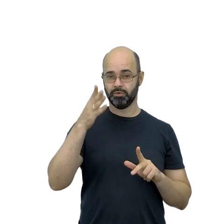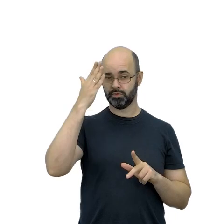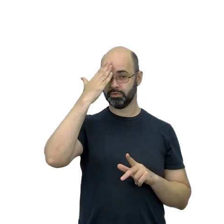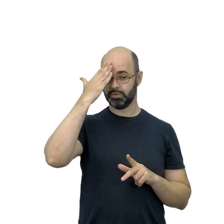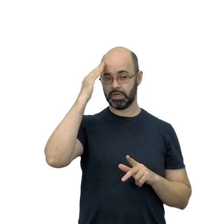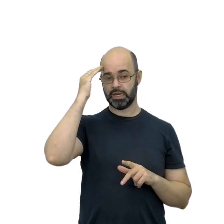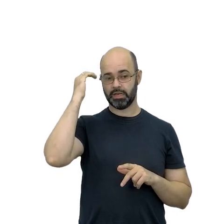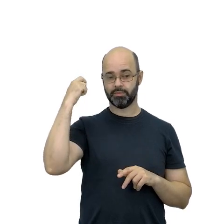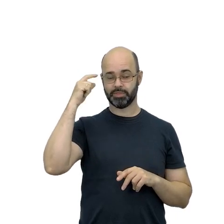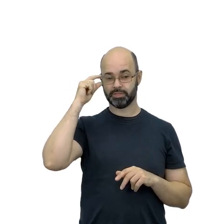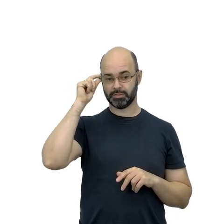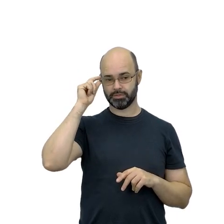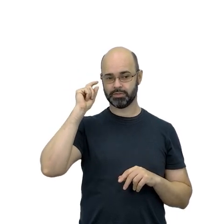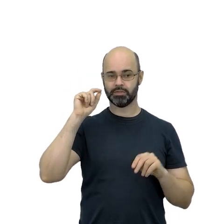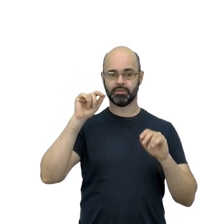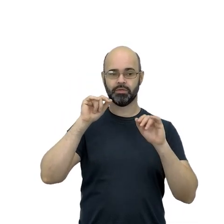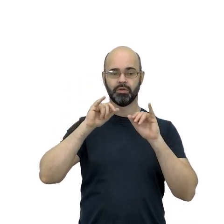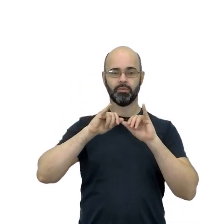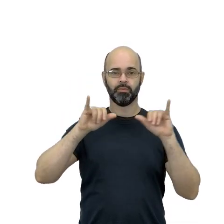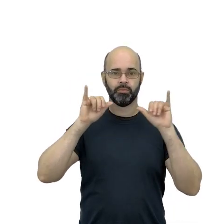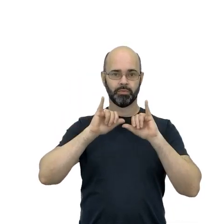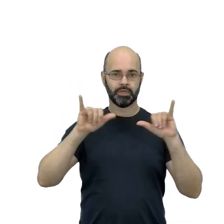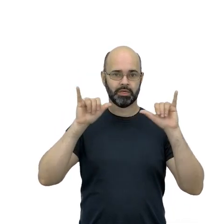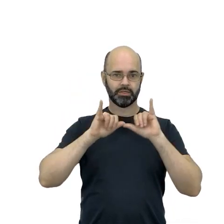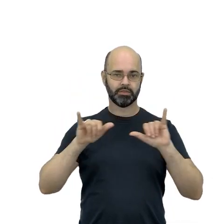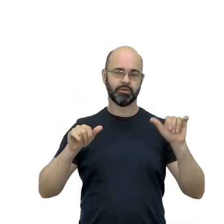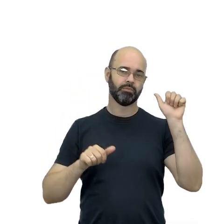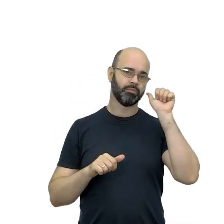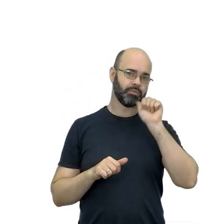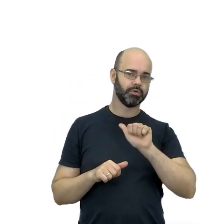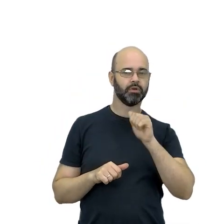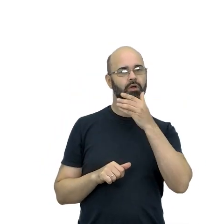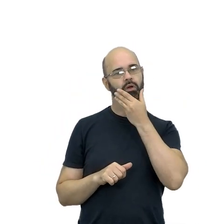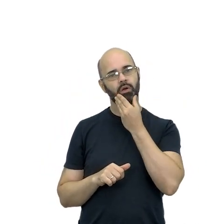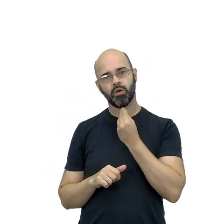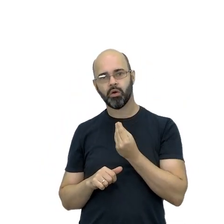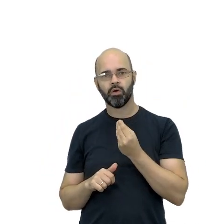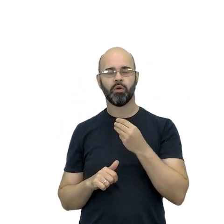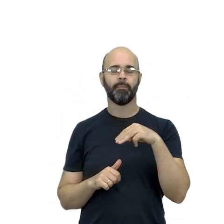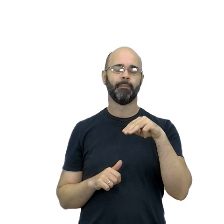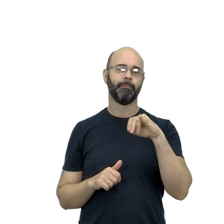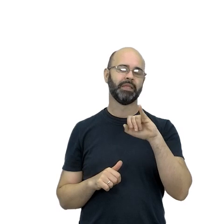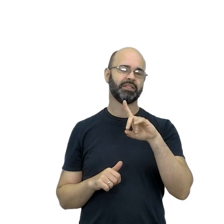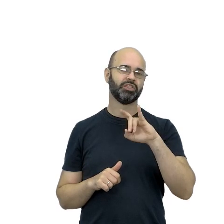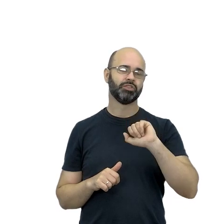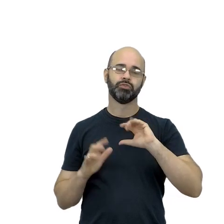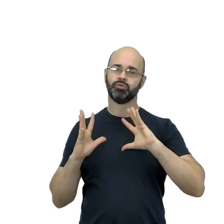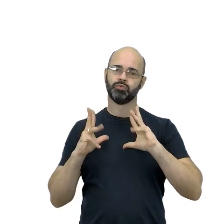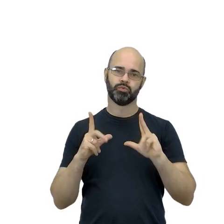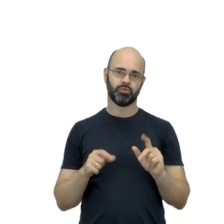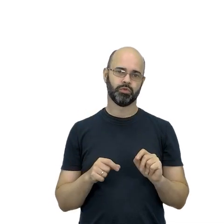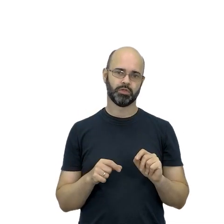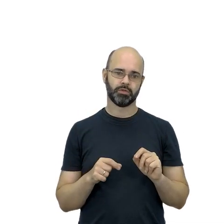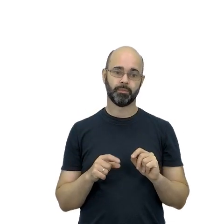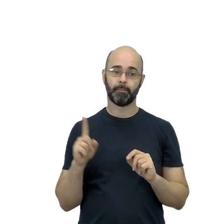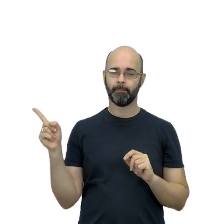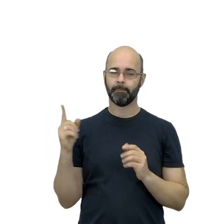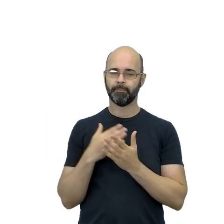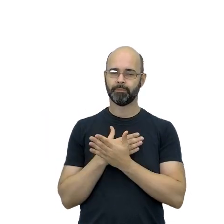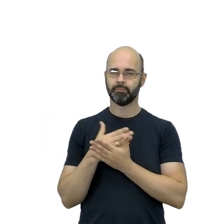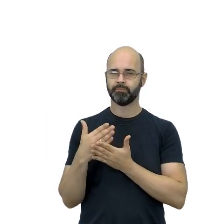as publicações, né, de mulheres em homens em todas as mídias, então por aqui a gente já começa a fazer